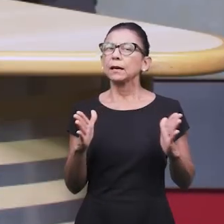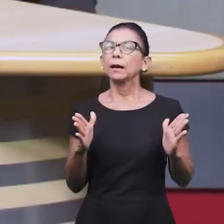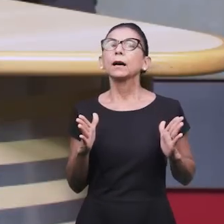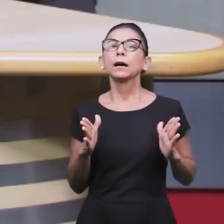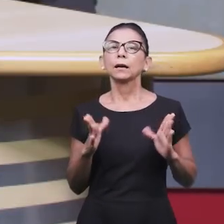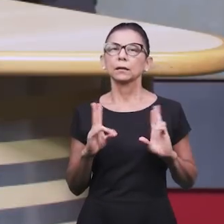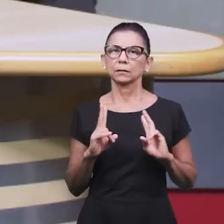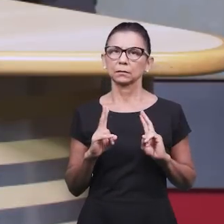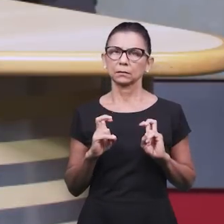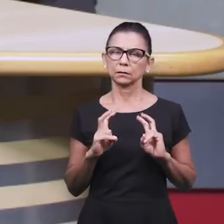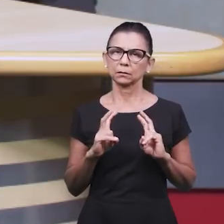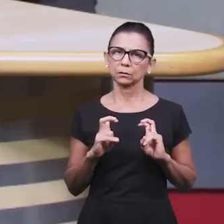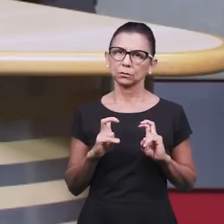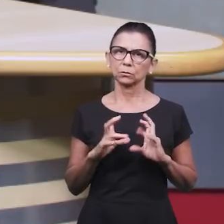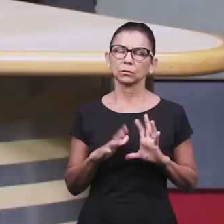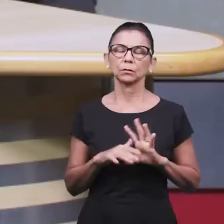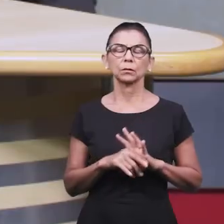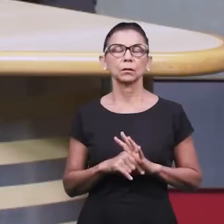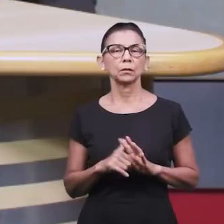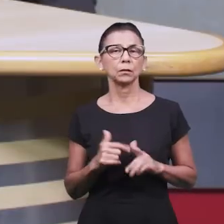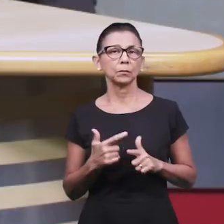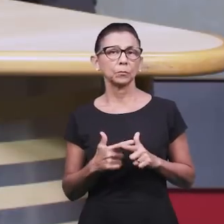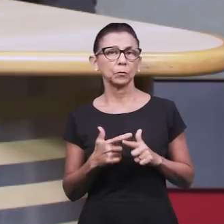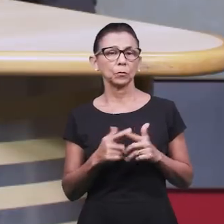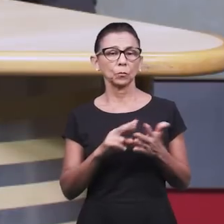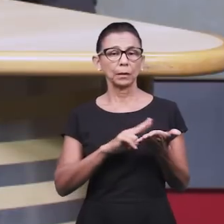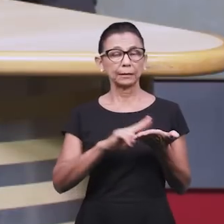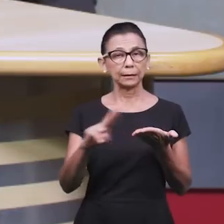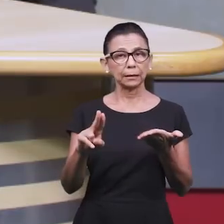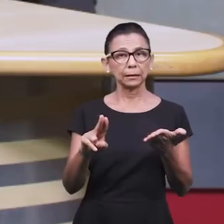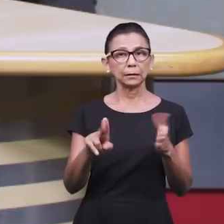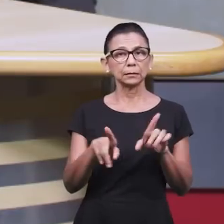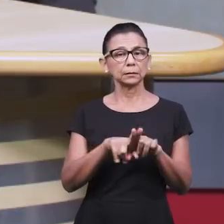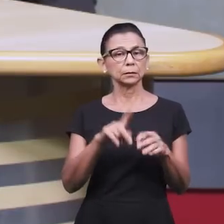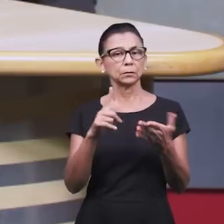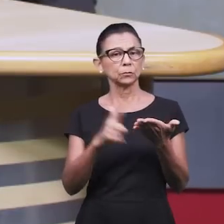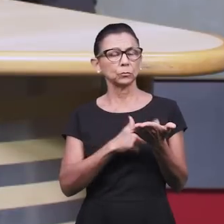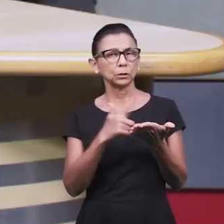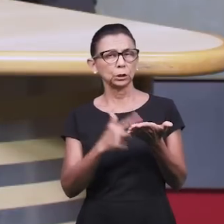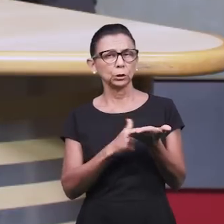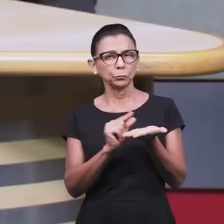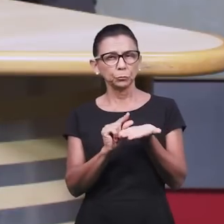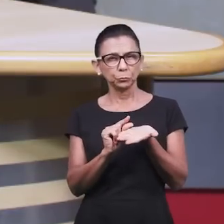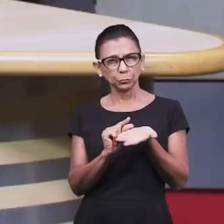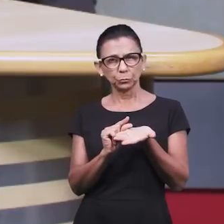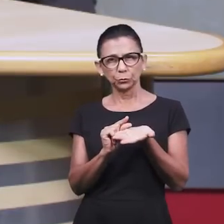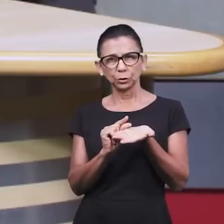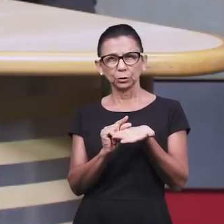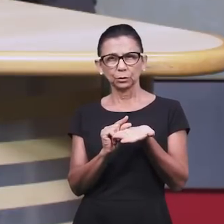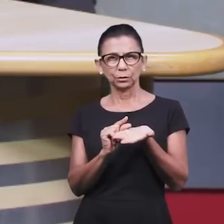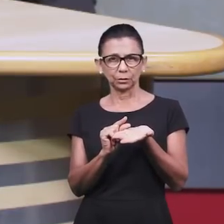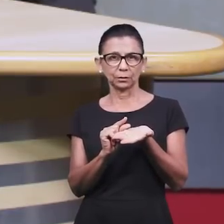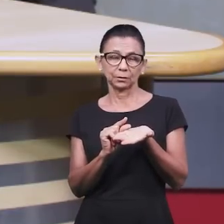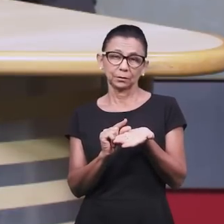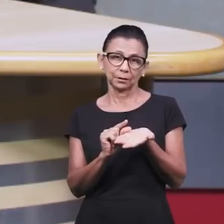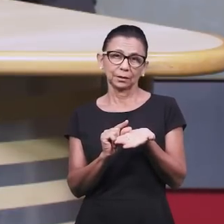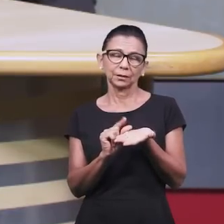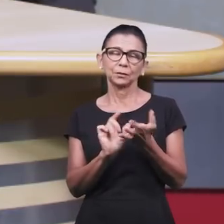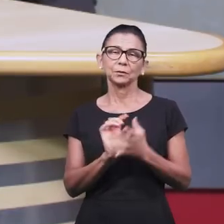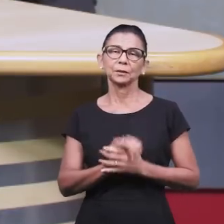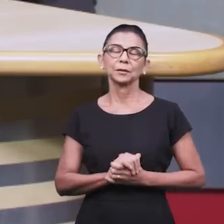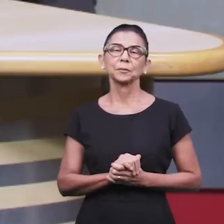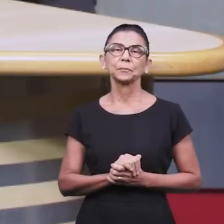Porque é uma epístola, é uma carta, é um livro pequeno, né,